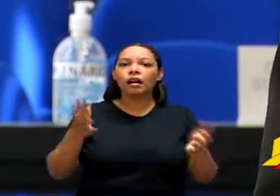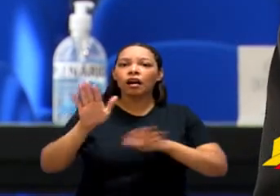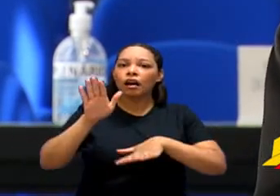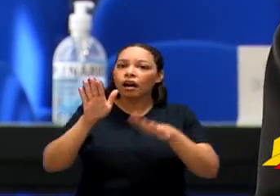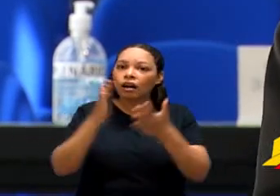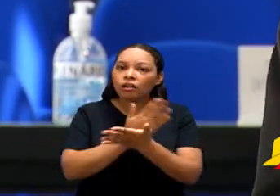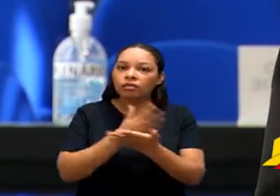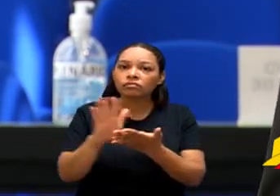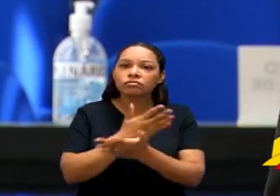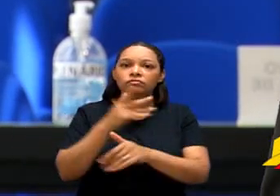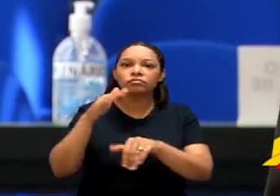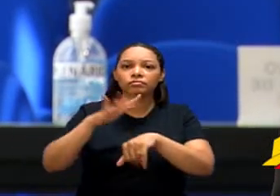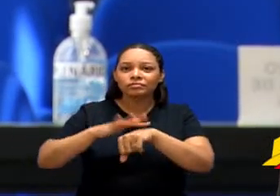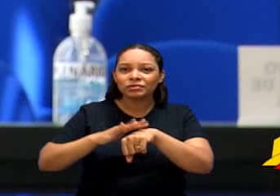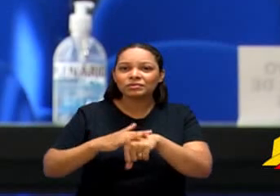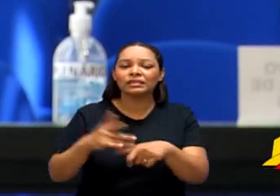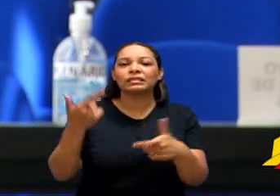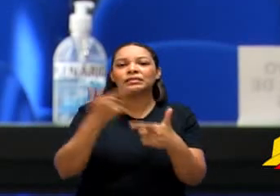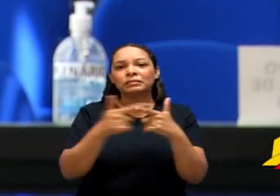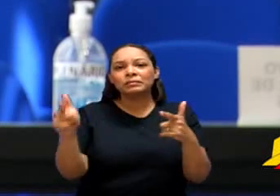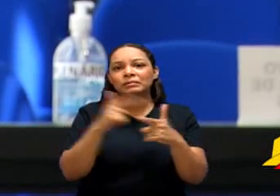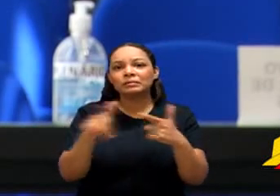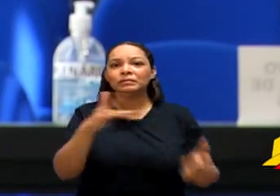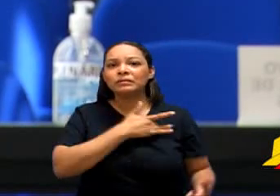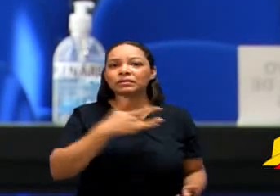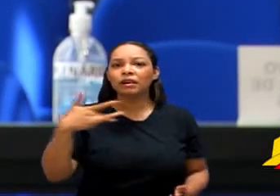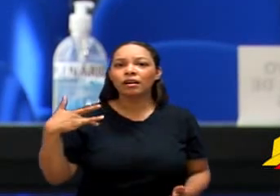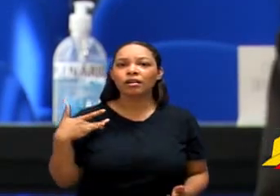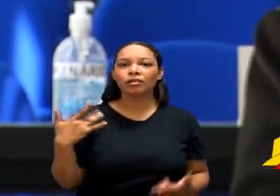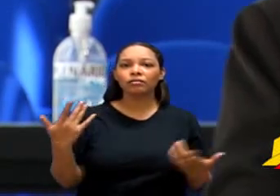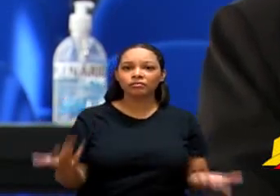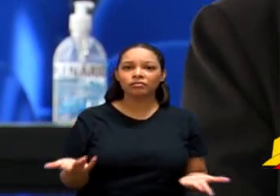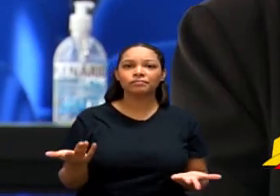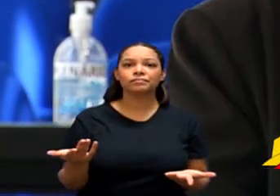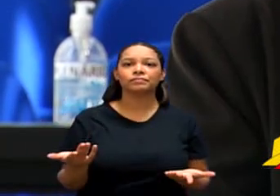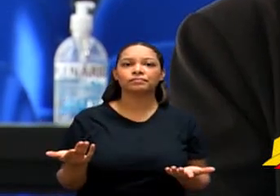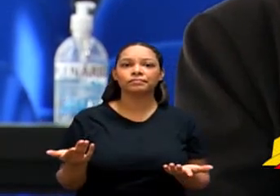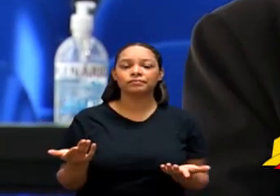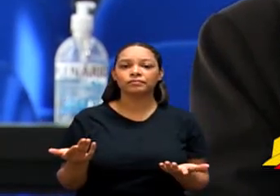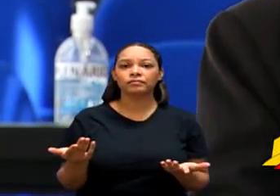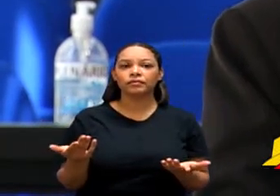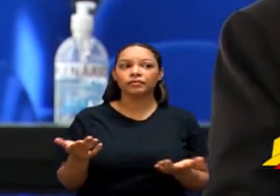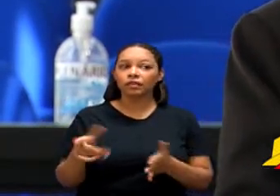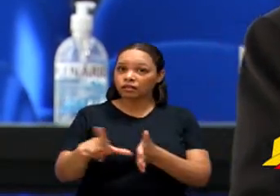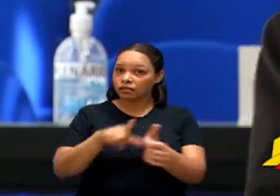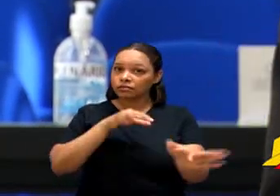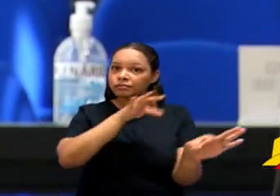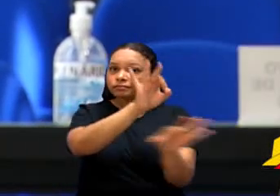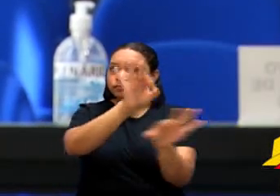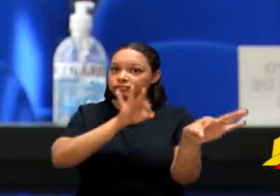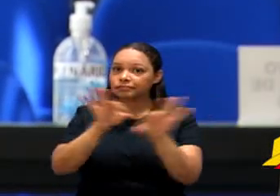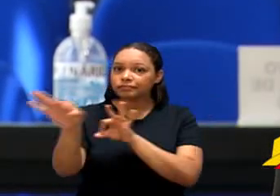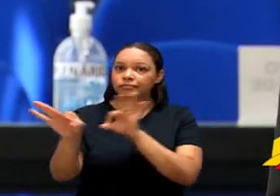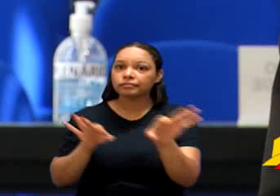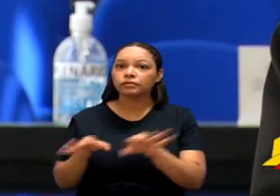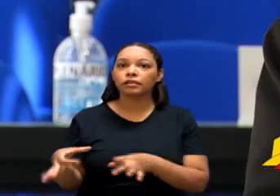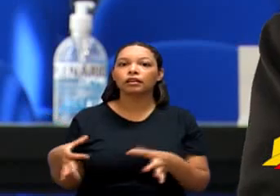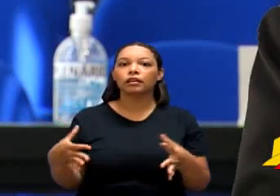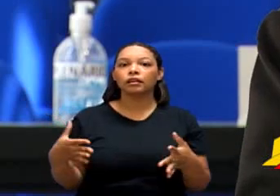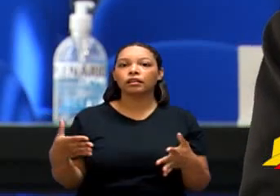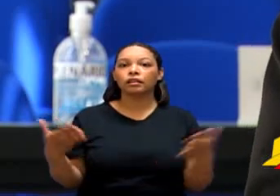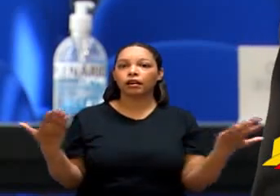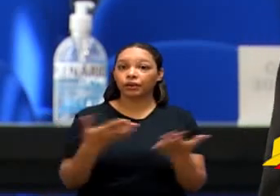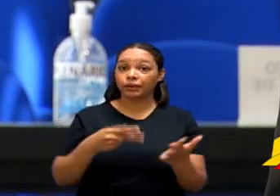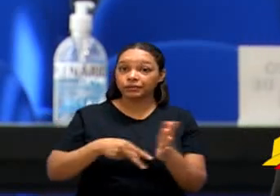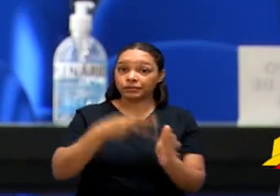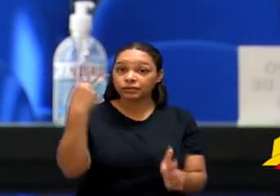andar mais, né? Sendo que tem uma via, já tem tinha toda uma organização no bairro, que já é a segunda vez que mudou, né?